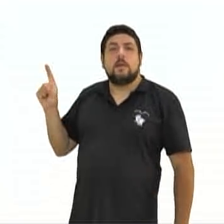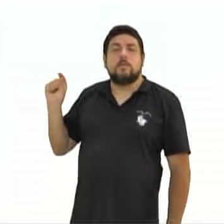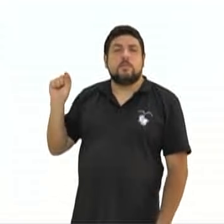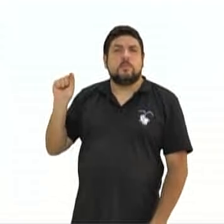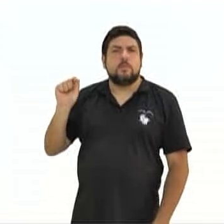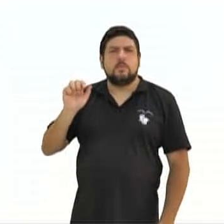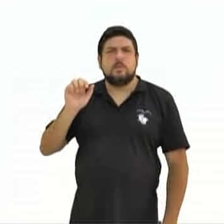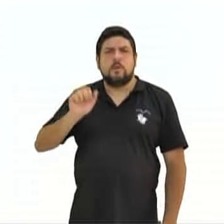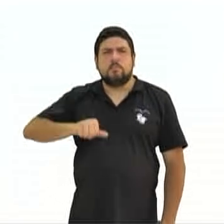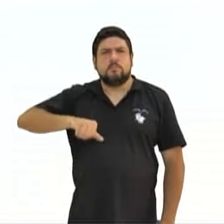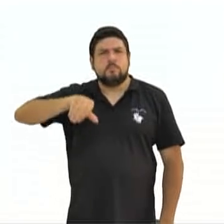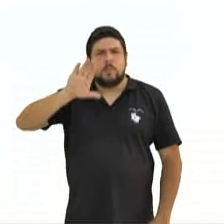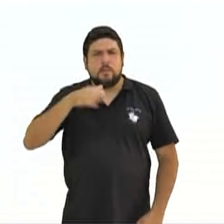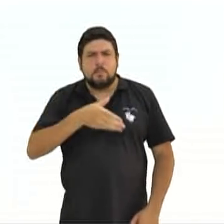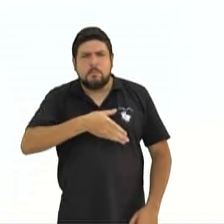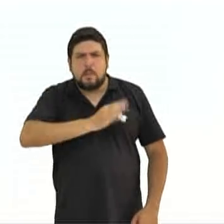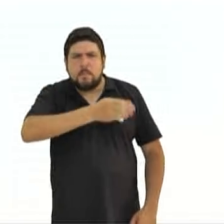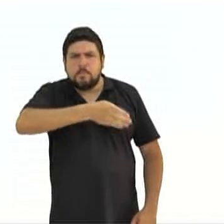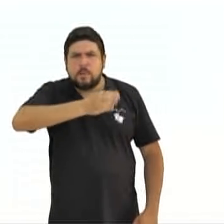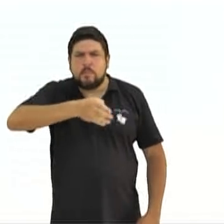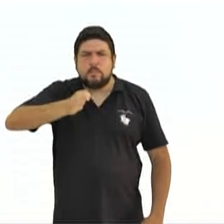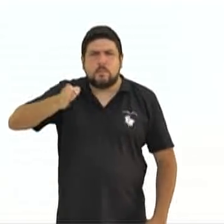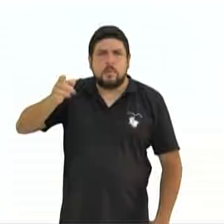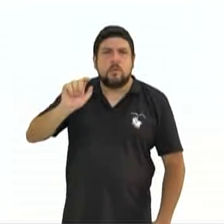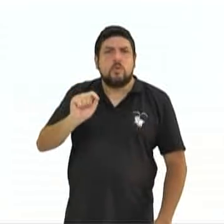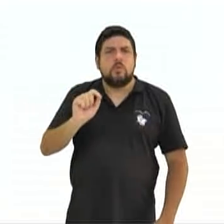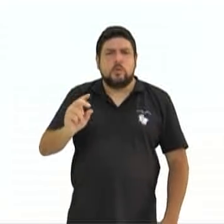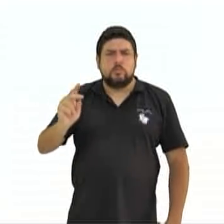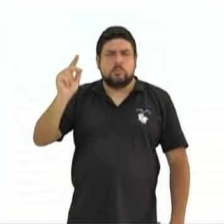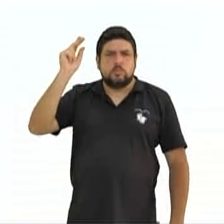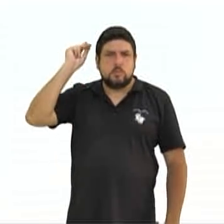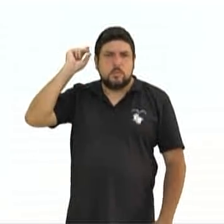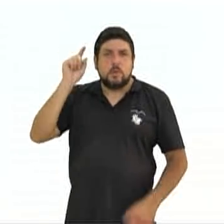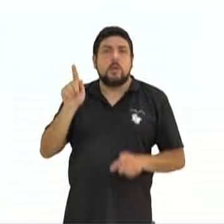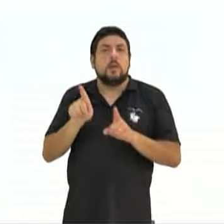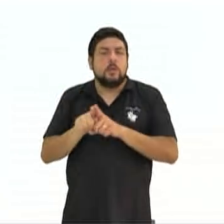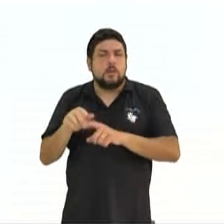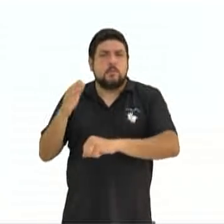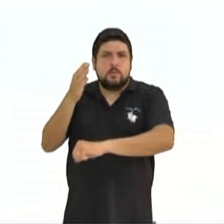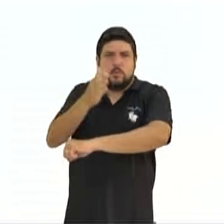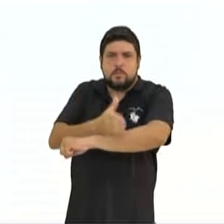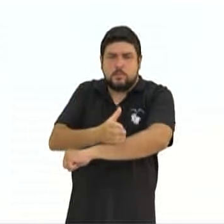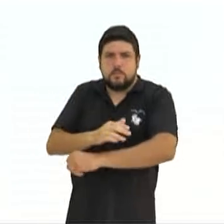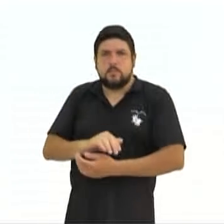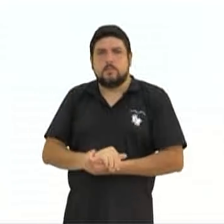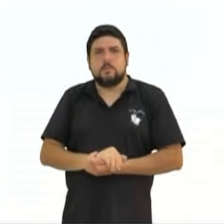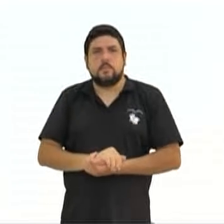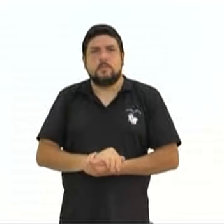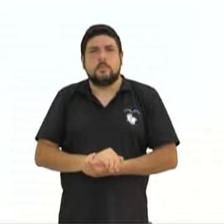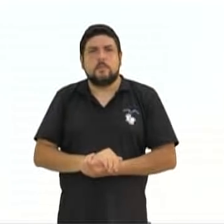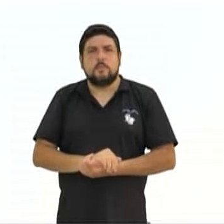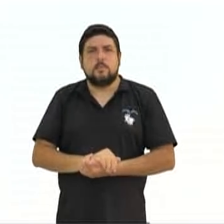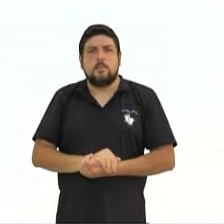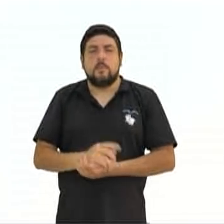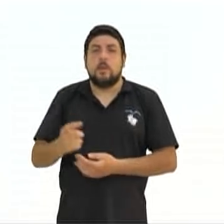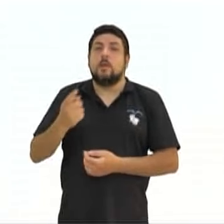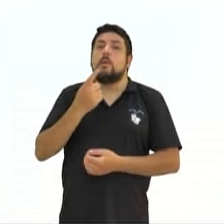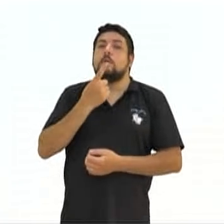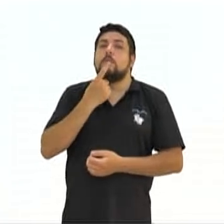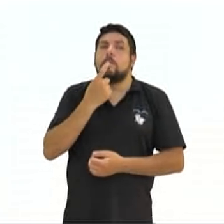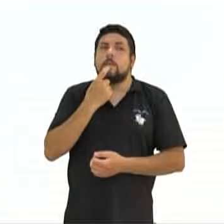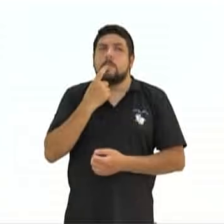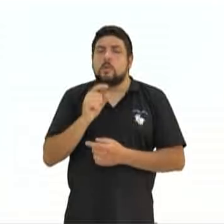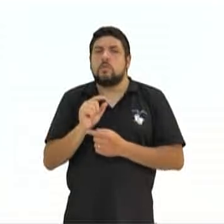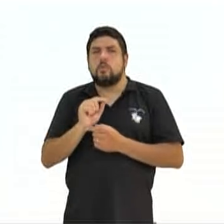rotas comerciais da Idade Antiga e da Idade Média. Em vermelho aqui, a gente tem o que a gente chama de Rota